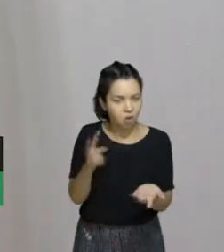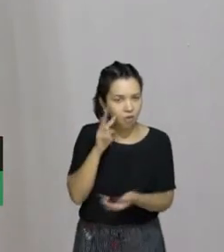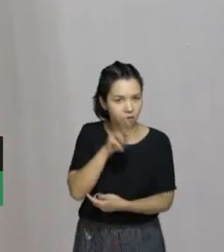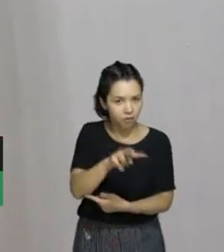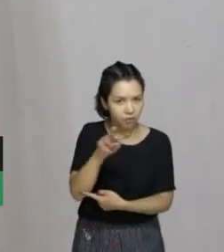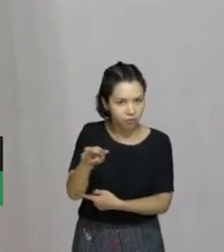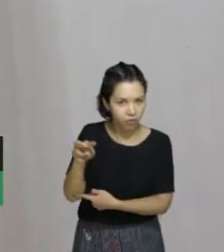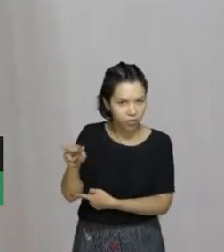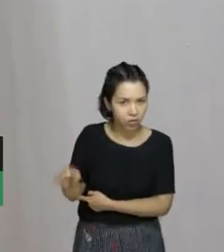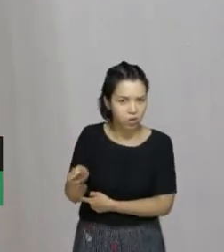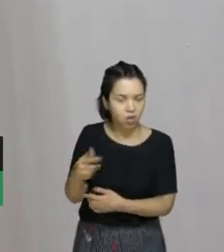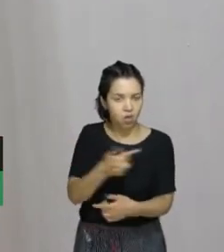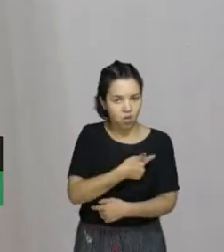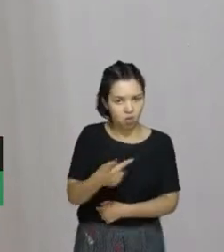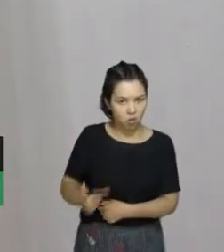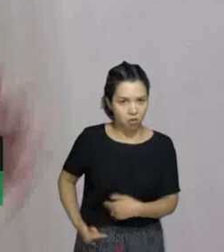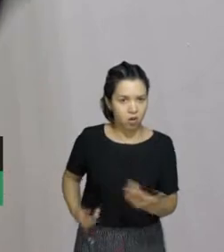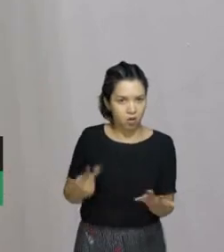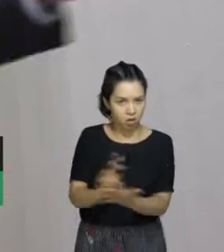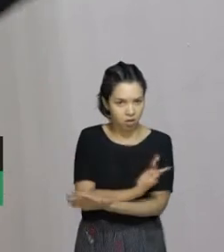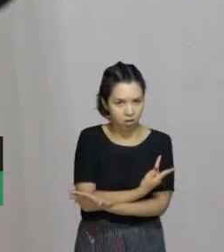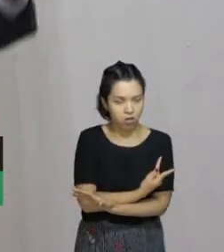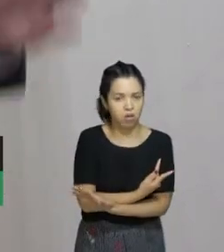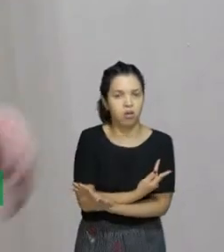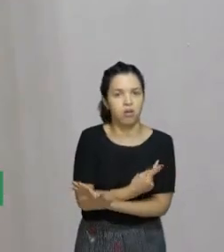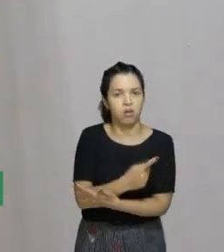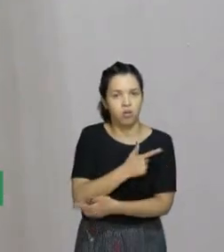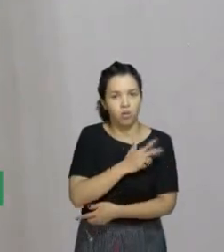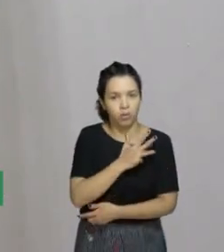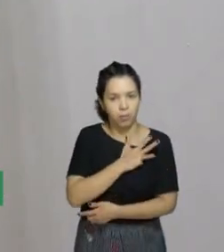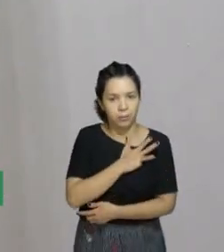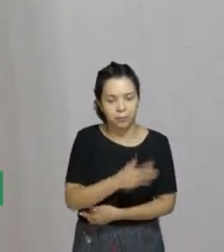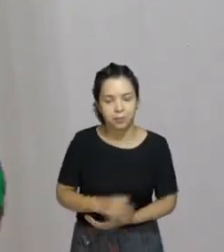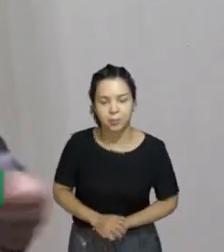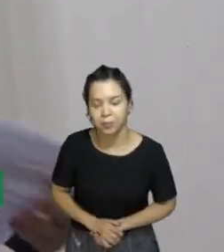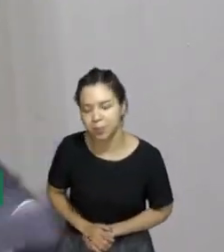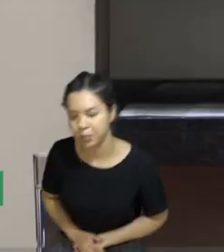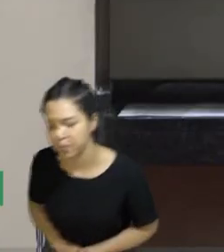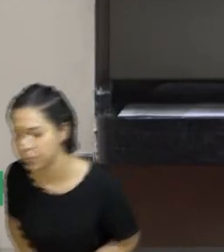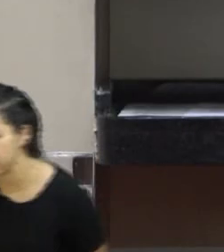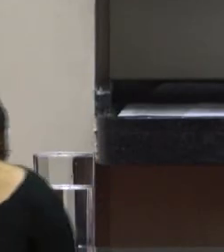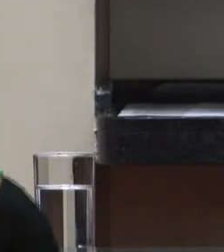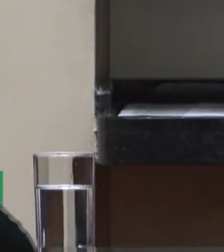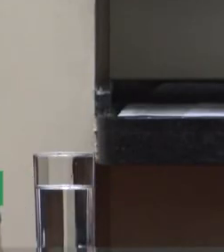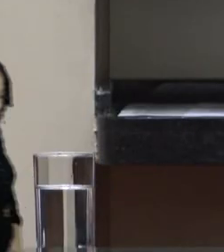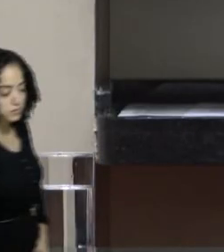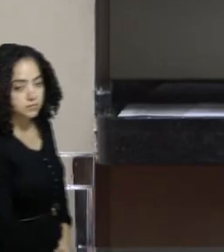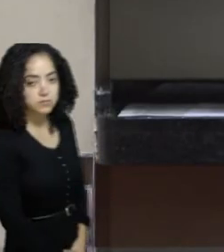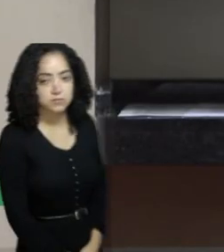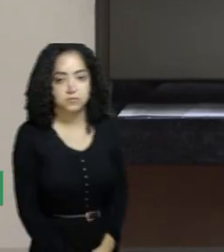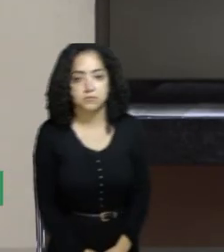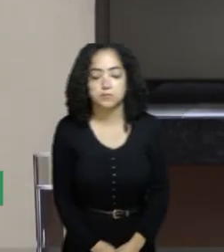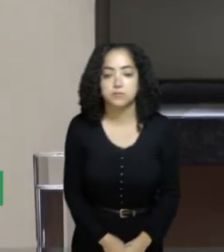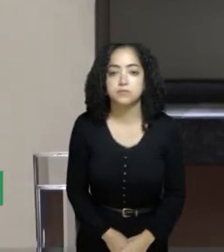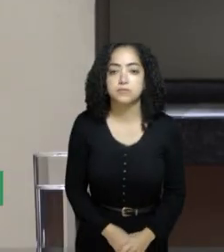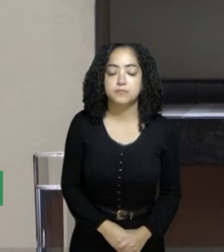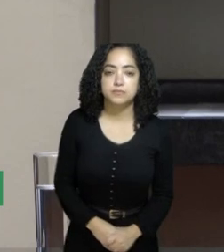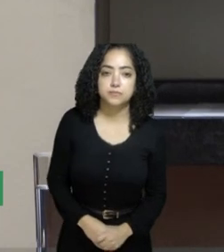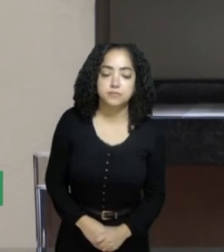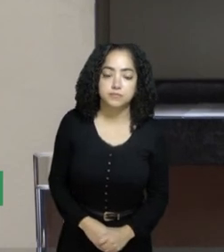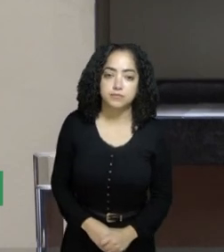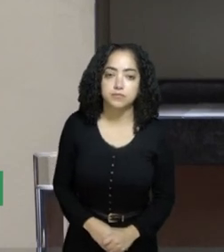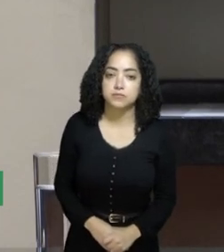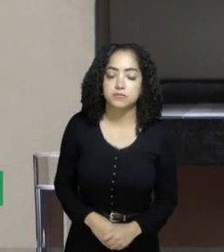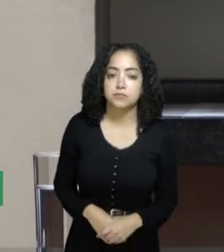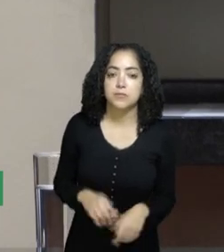esse desgoverno chamado Lula. Muito obrigado, senhor presidente. Pelo tempo de 10 minutos, em explicações